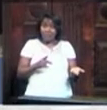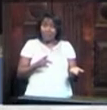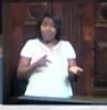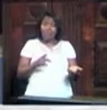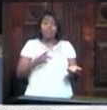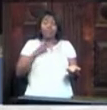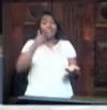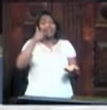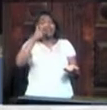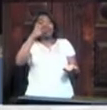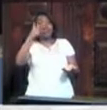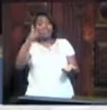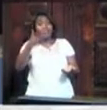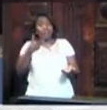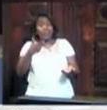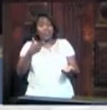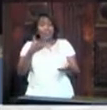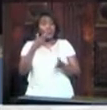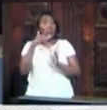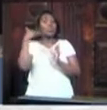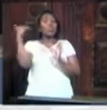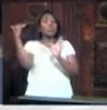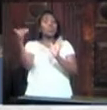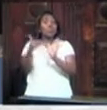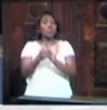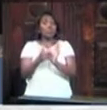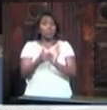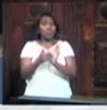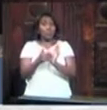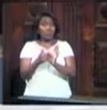dizer tudo